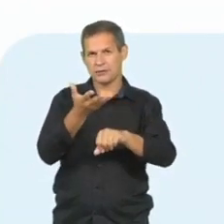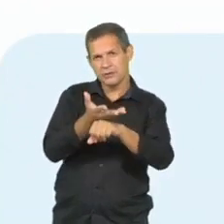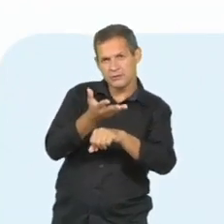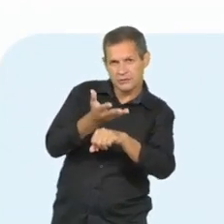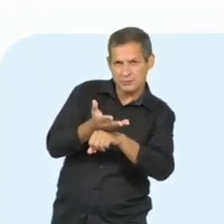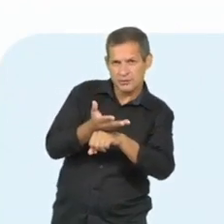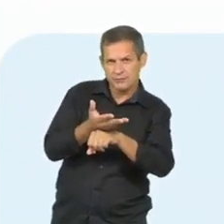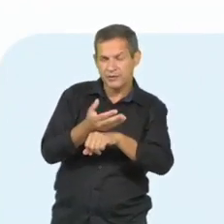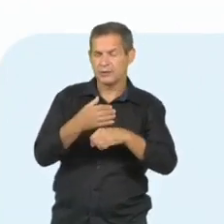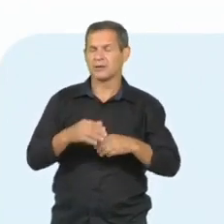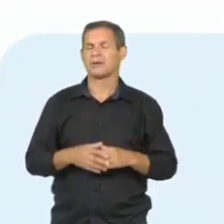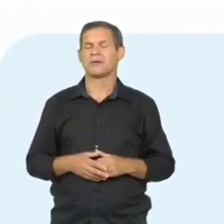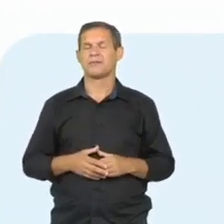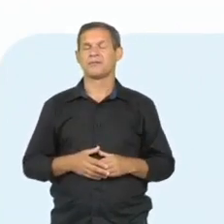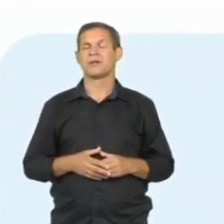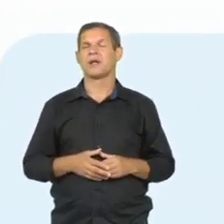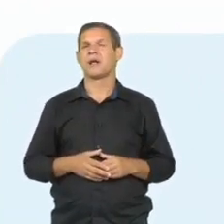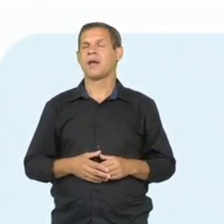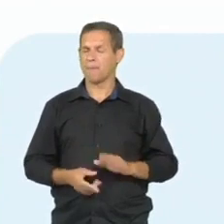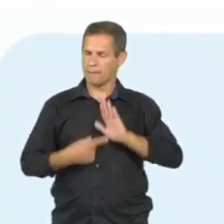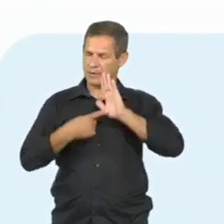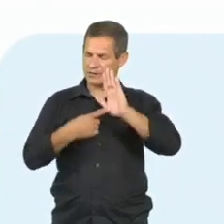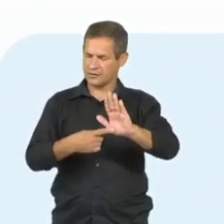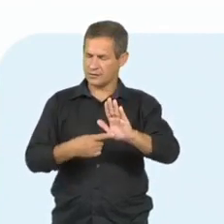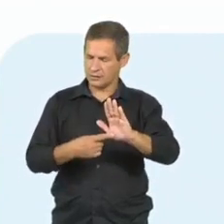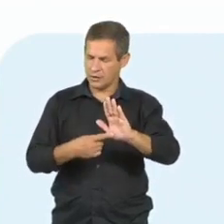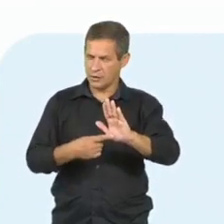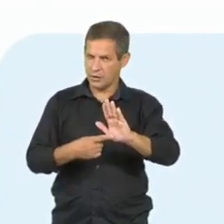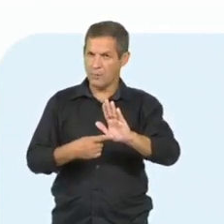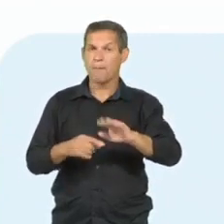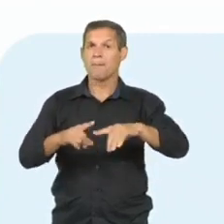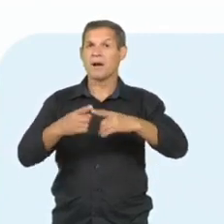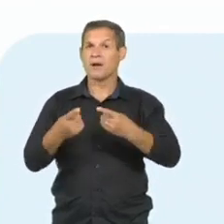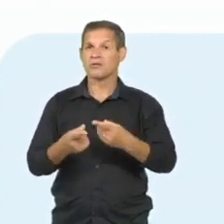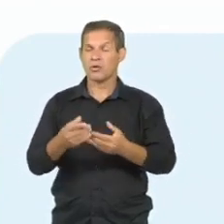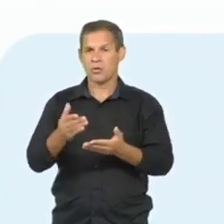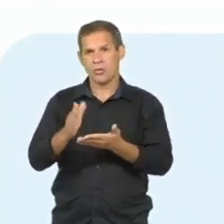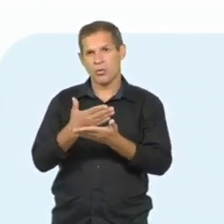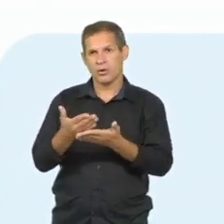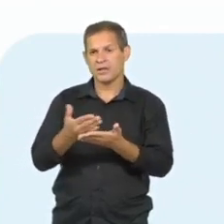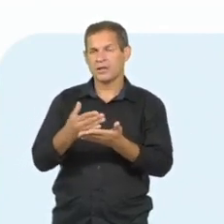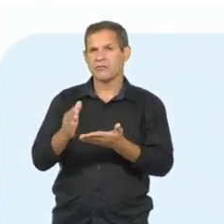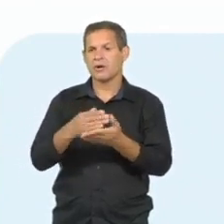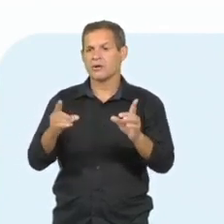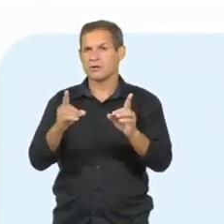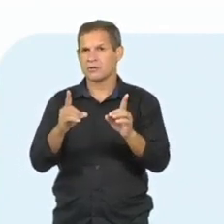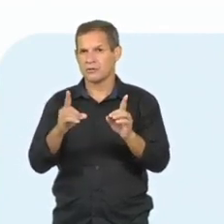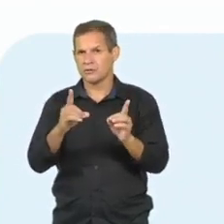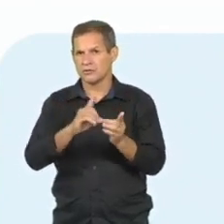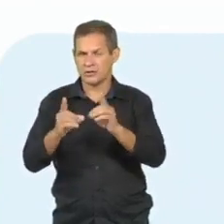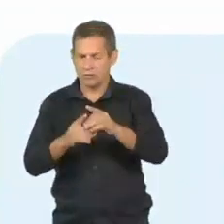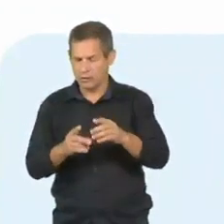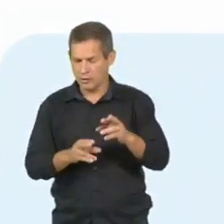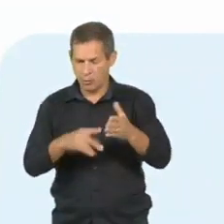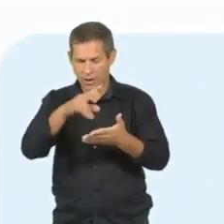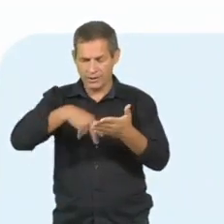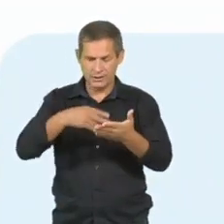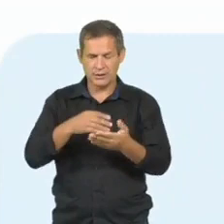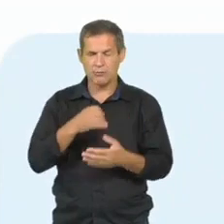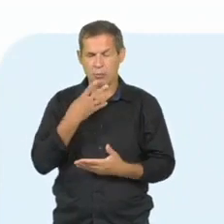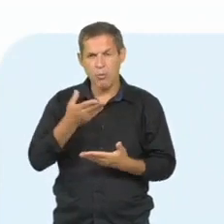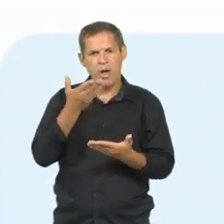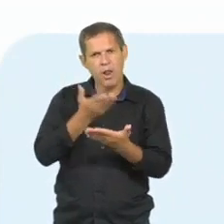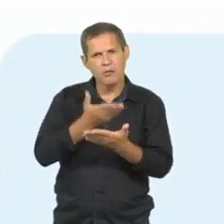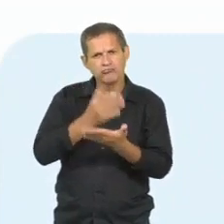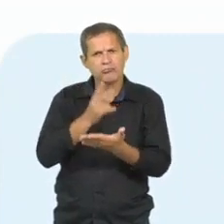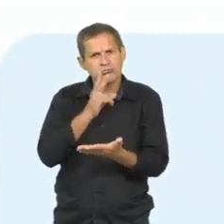disciplina, desta teleaula, eles apresentam correlação com o livro didático. Então dá uma boa olhada, uma boa lida,